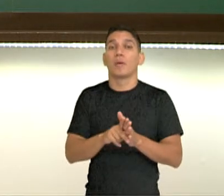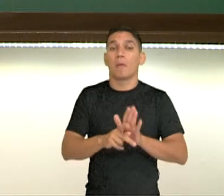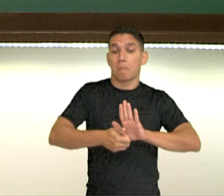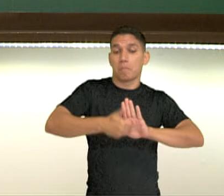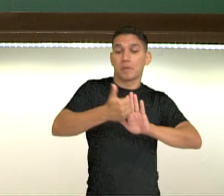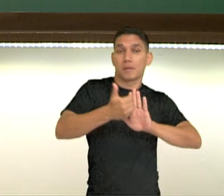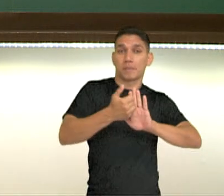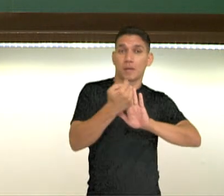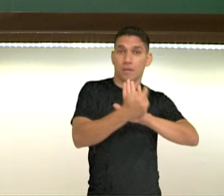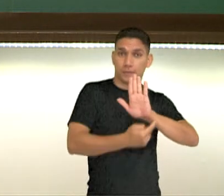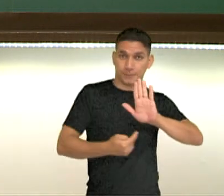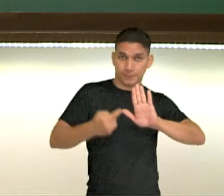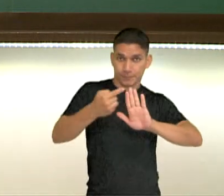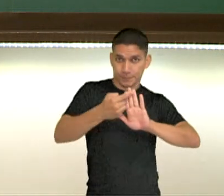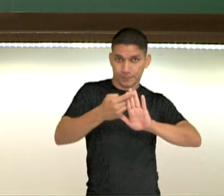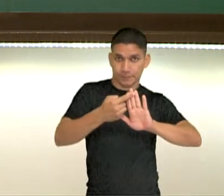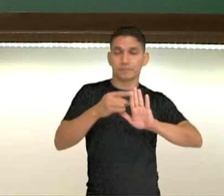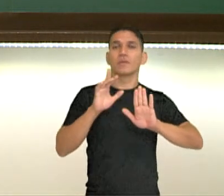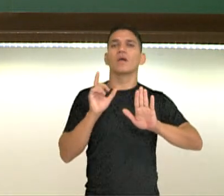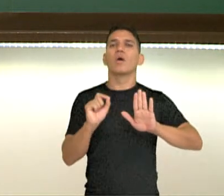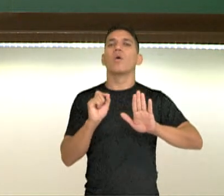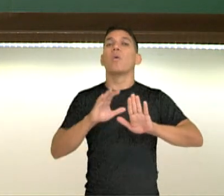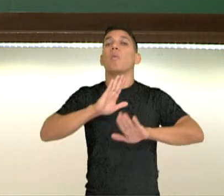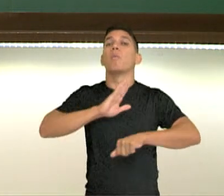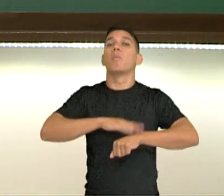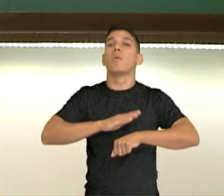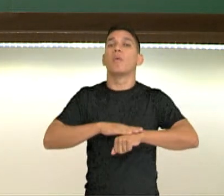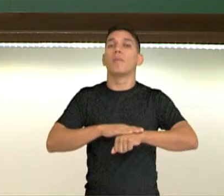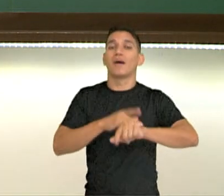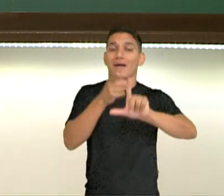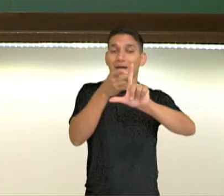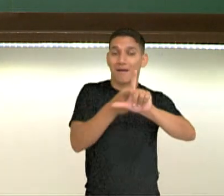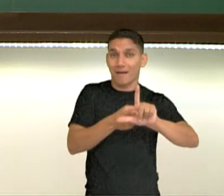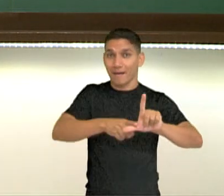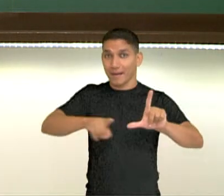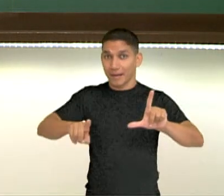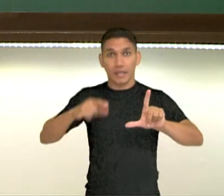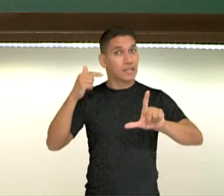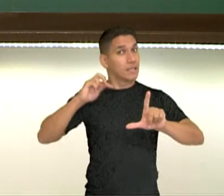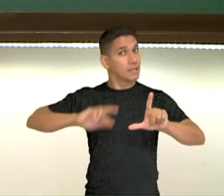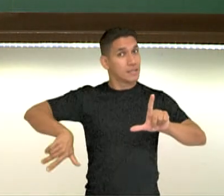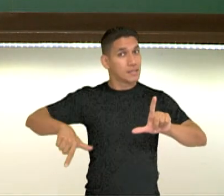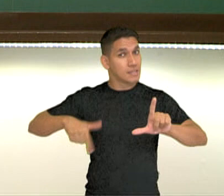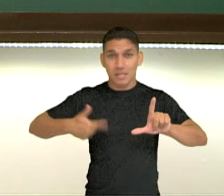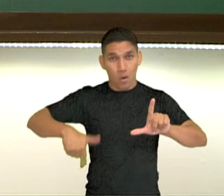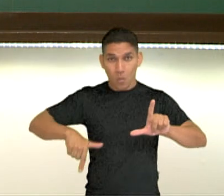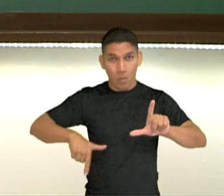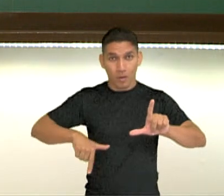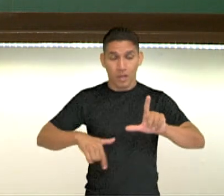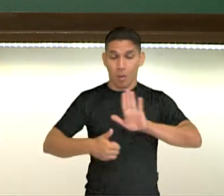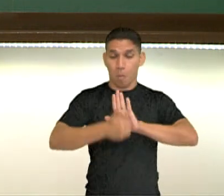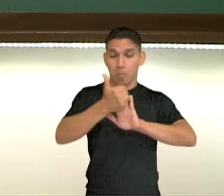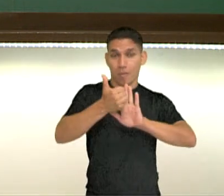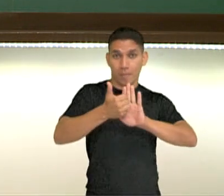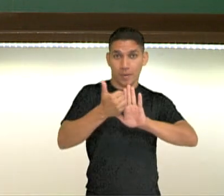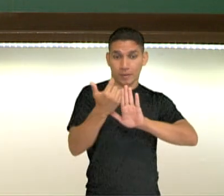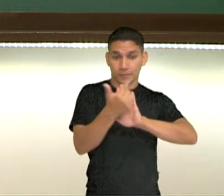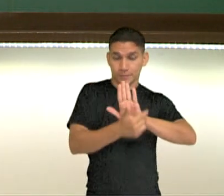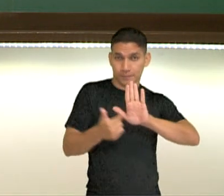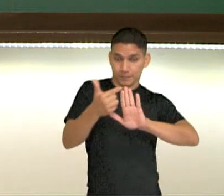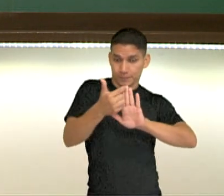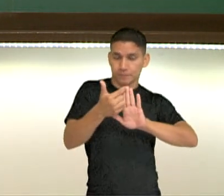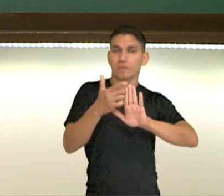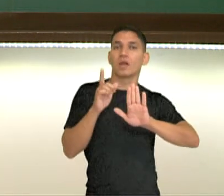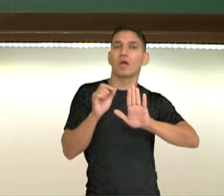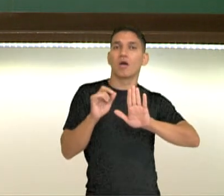da circunferência. E quando esses ângulos não estiverem no primeiro quadrante, o que você vai fazer? Fazer a redução